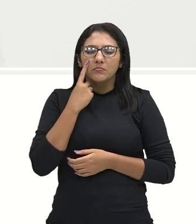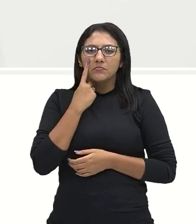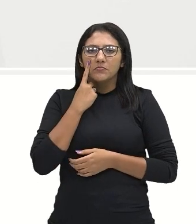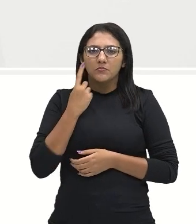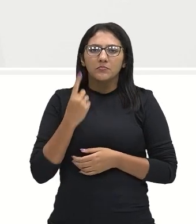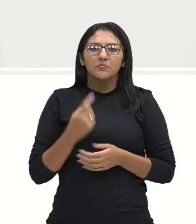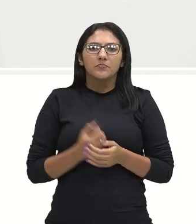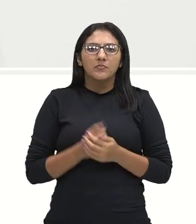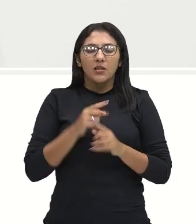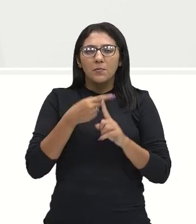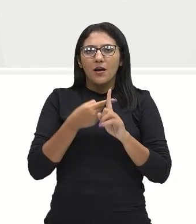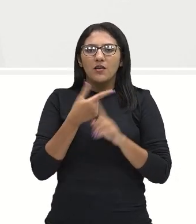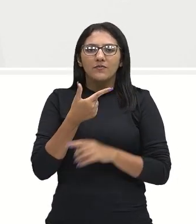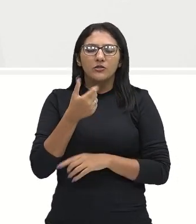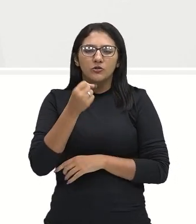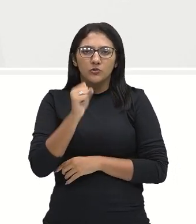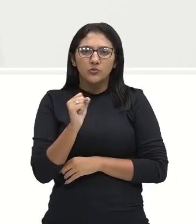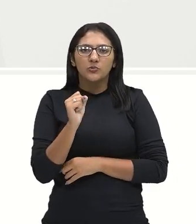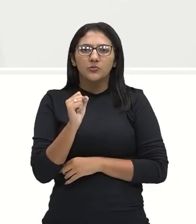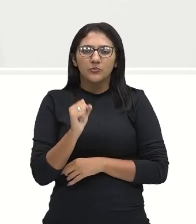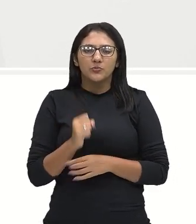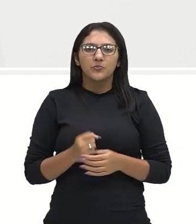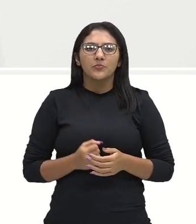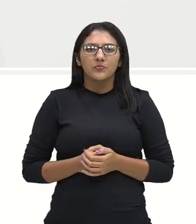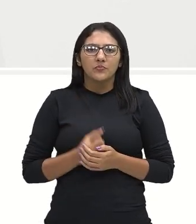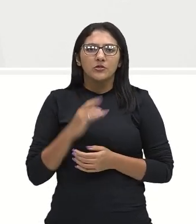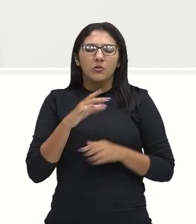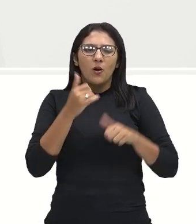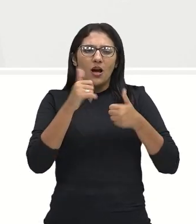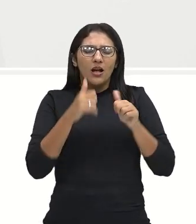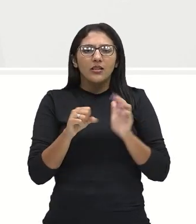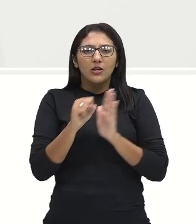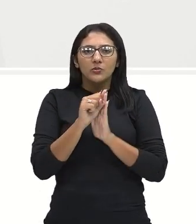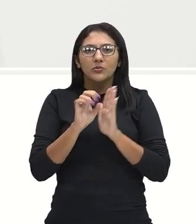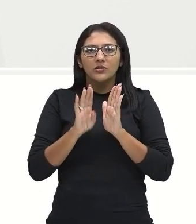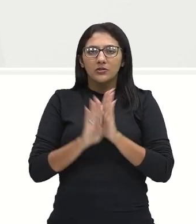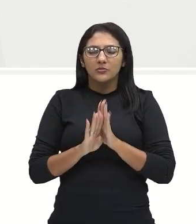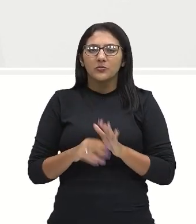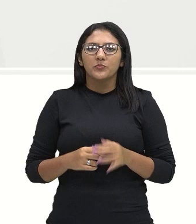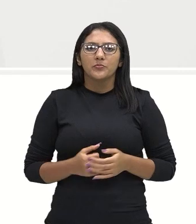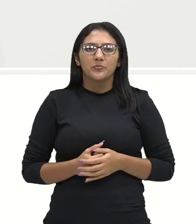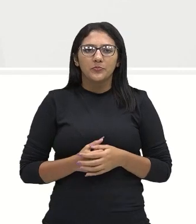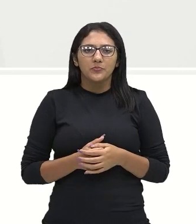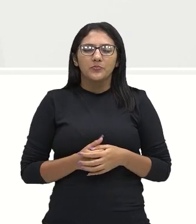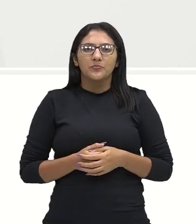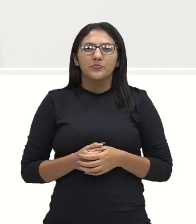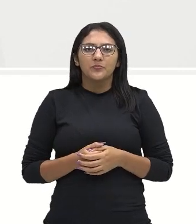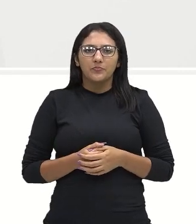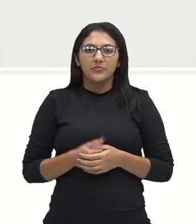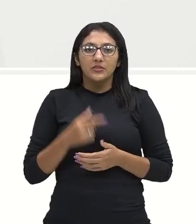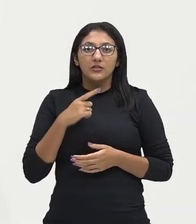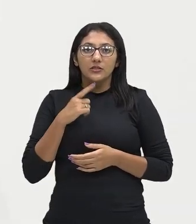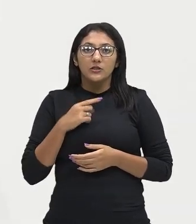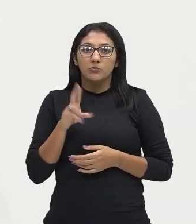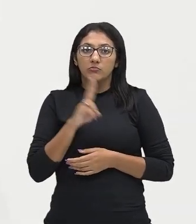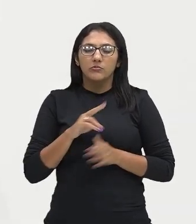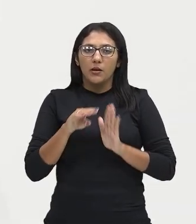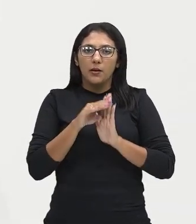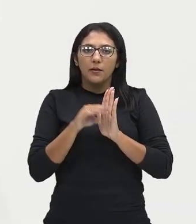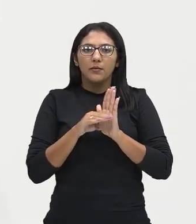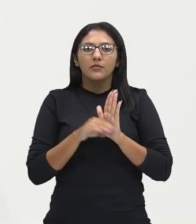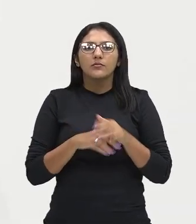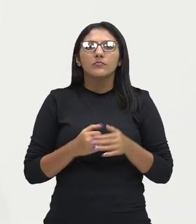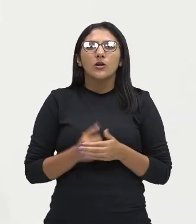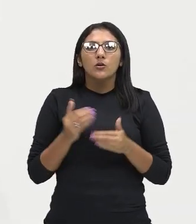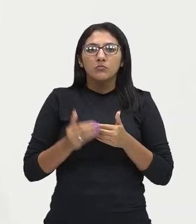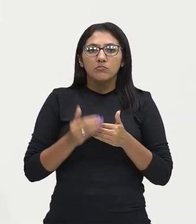do quociente é mais 28, porque a análise do sinal a gente sempre deve fazer no final, tá bom? Isso é o que diz a regra. Para continuar